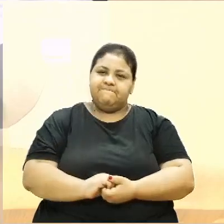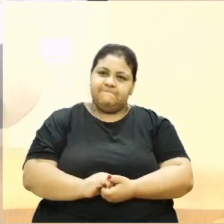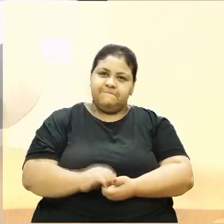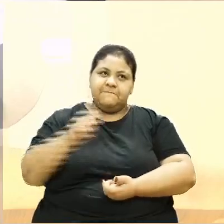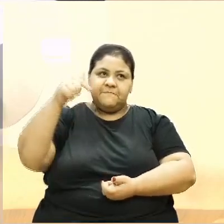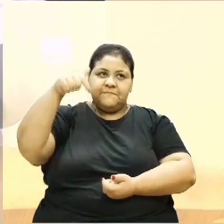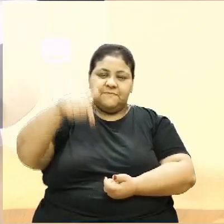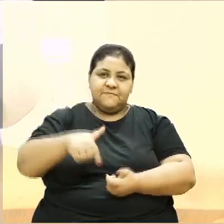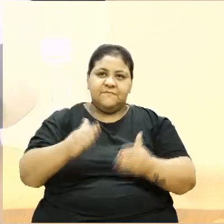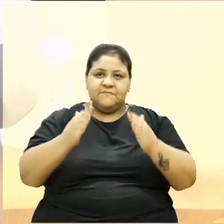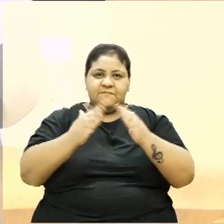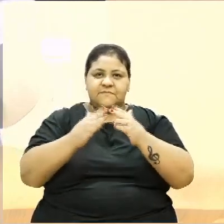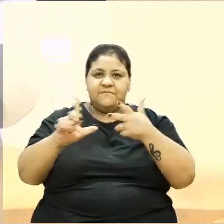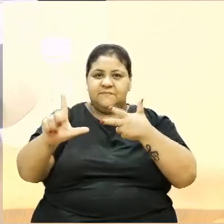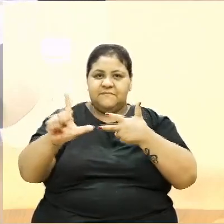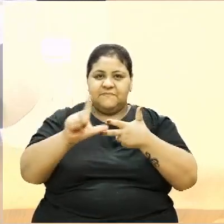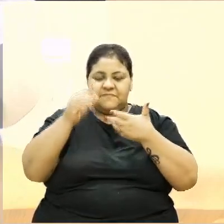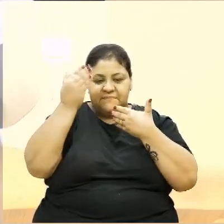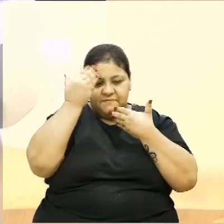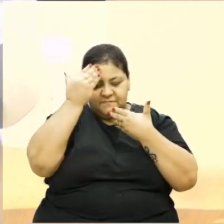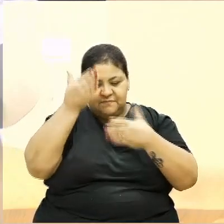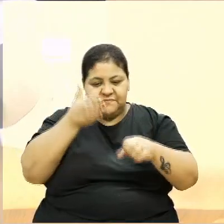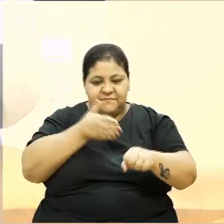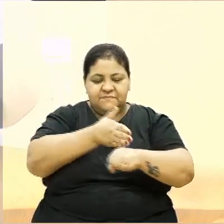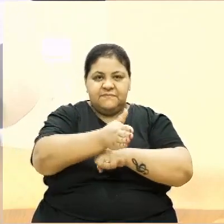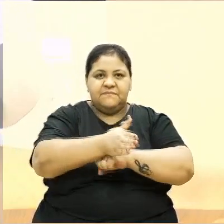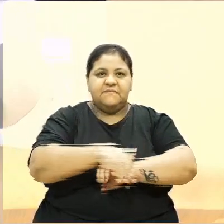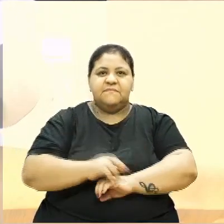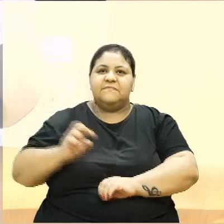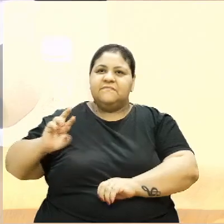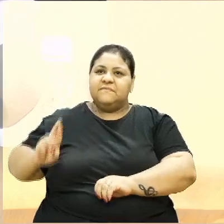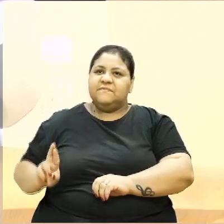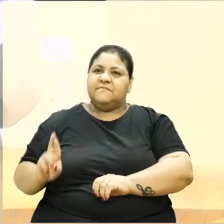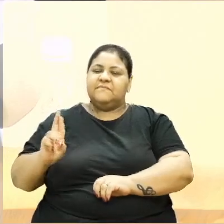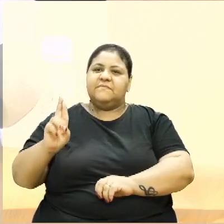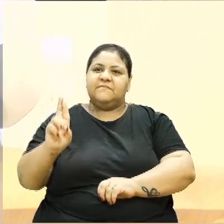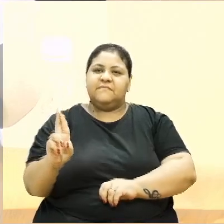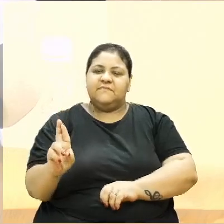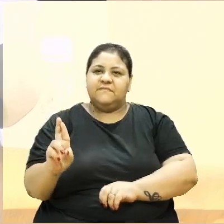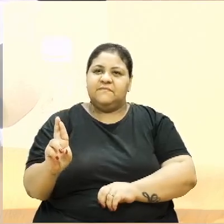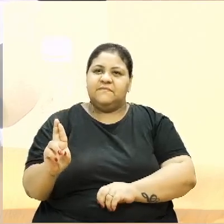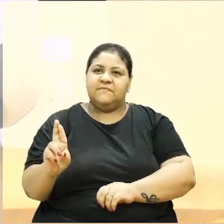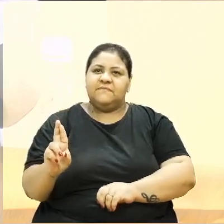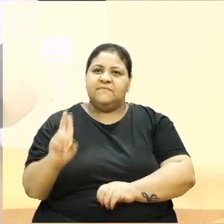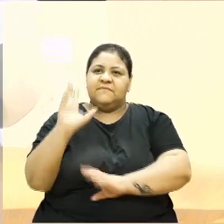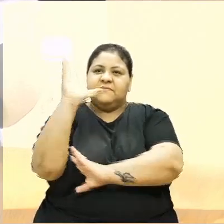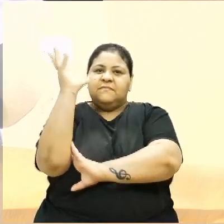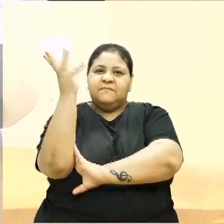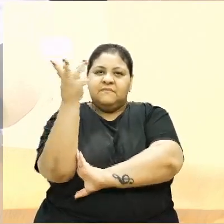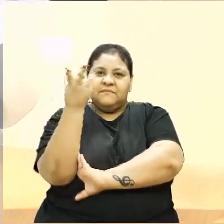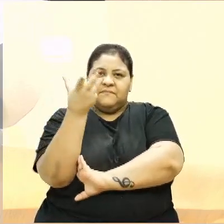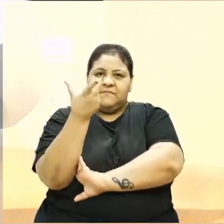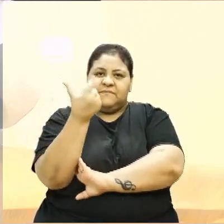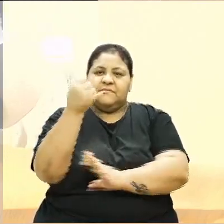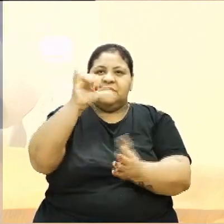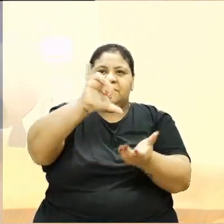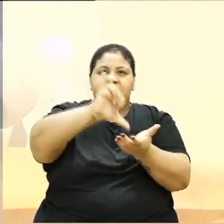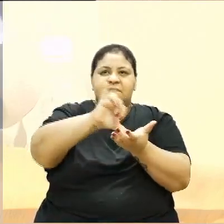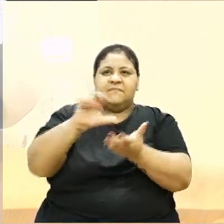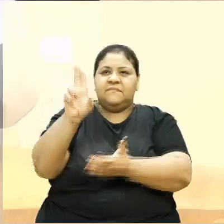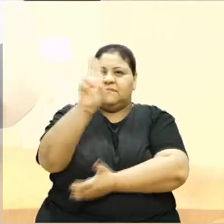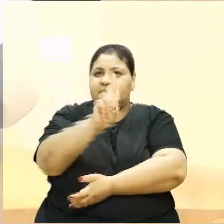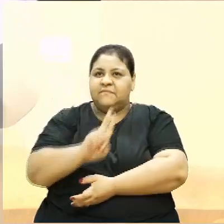aqui na Casa Legislativa. Muito obrigada pela participação de representantes da FSG, Centro